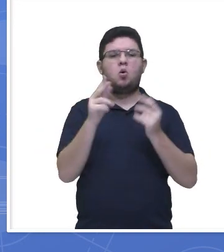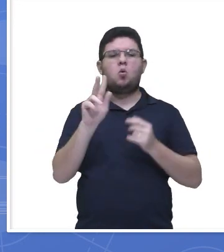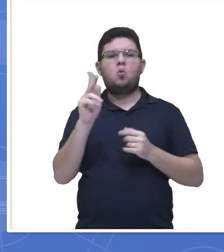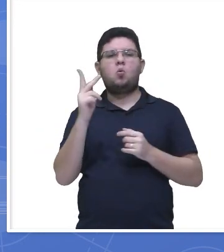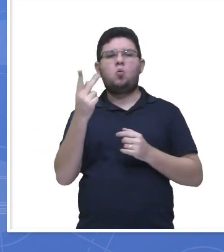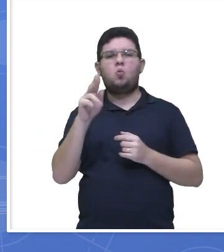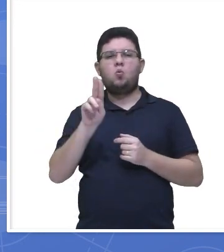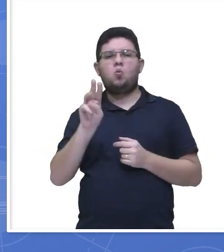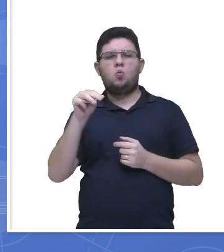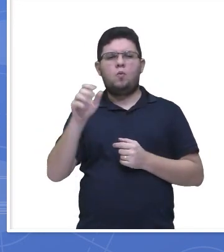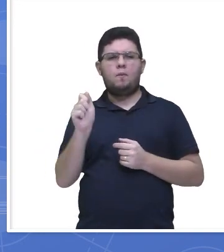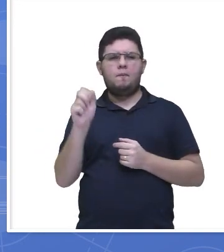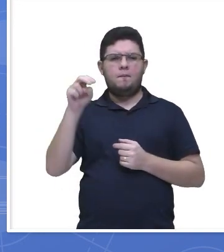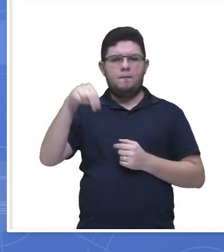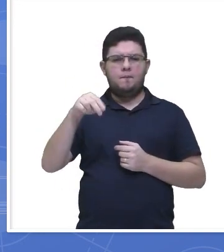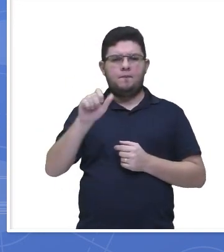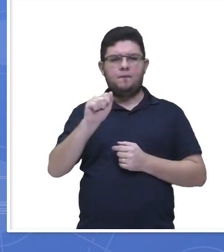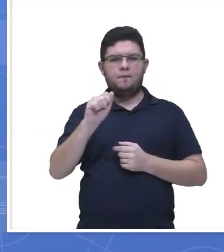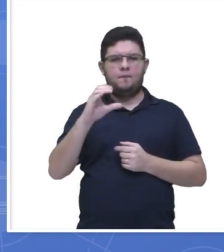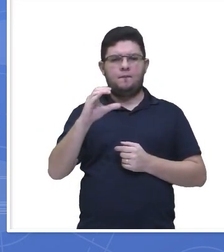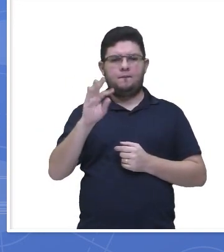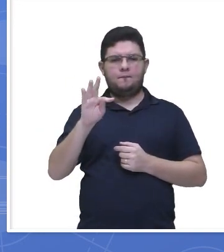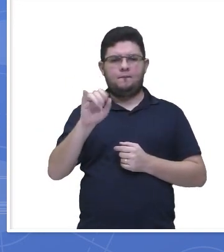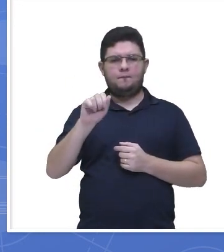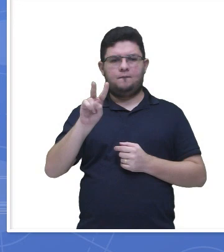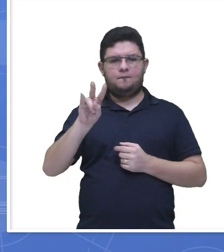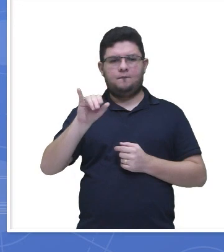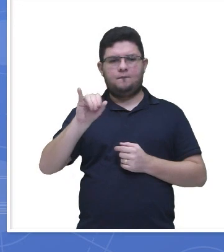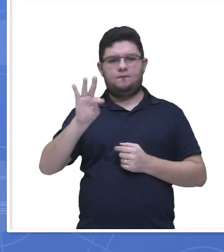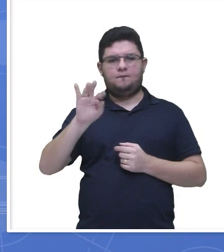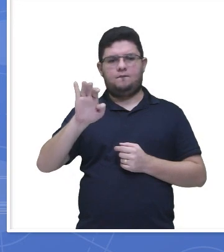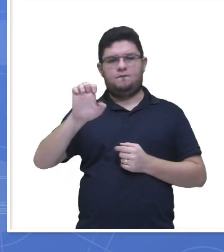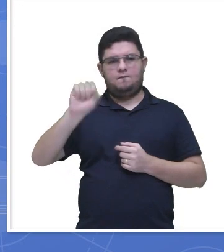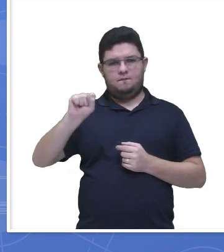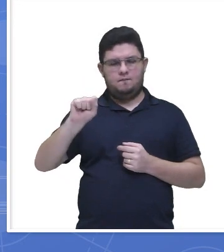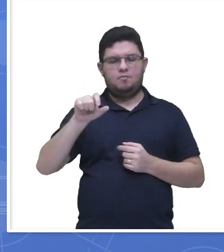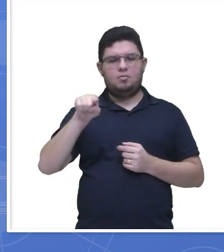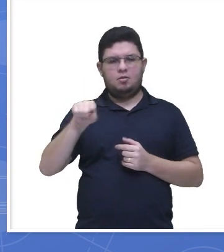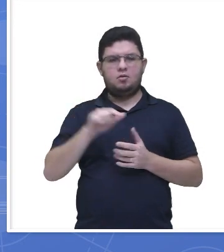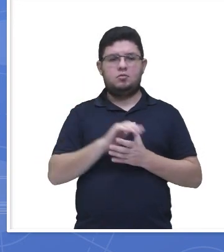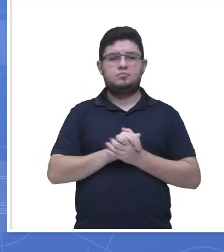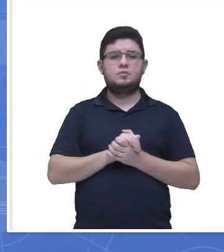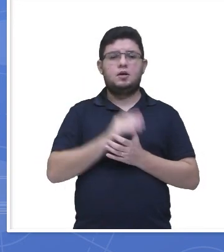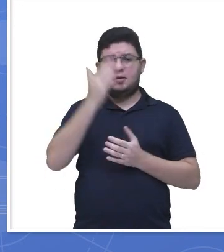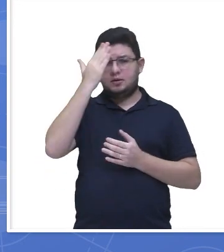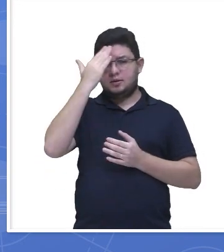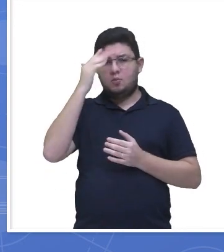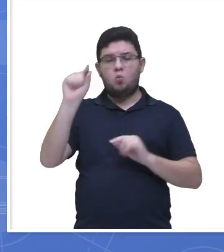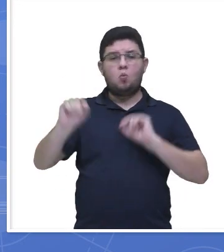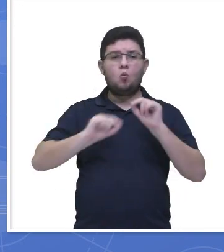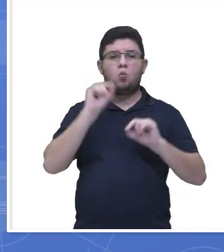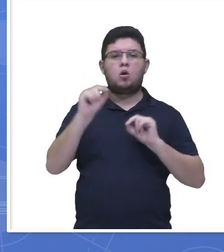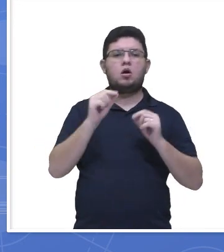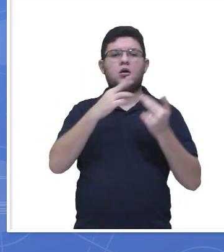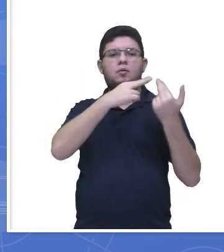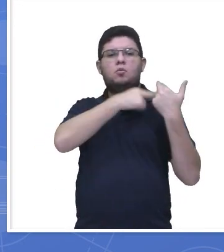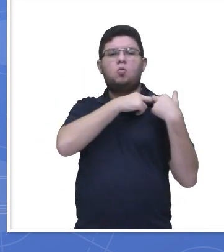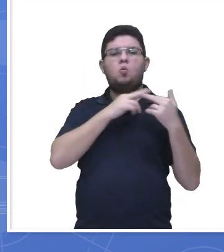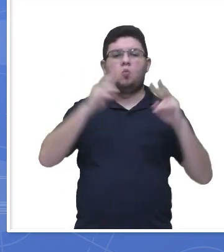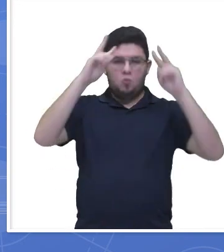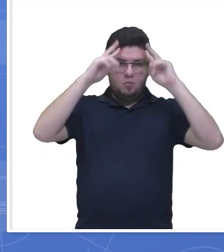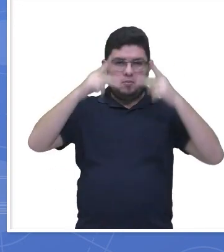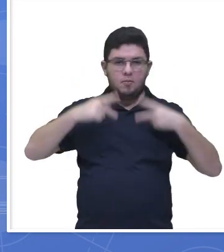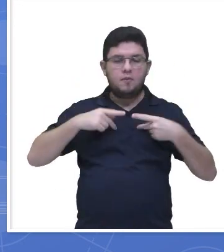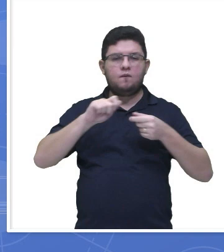atividade? Se era para descobrir qual era a atividade humana que causava, responsável, né, pelo aquecimento global, então essa parte aí,